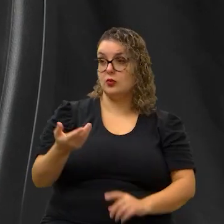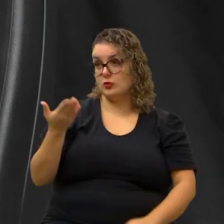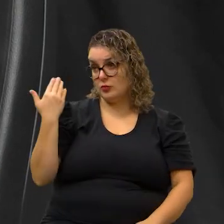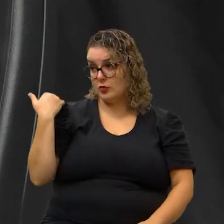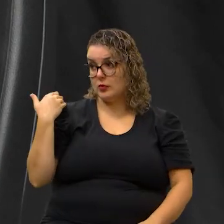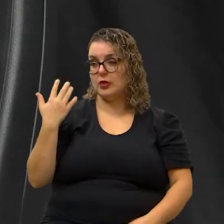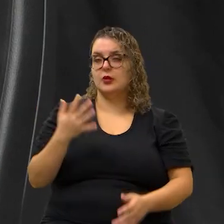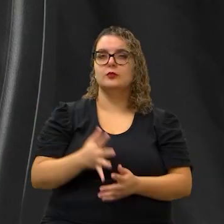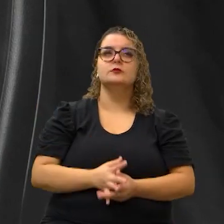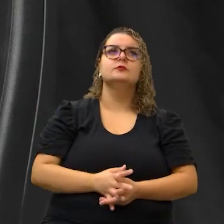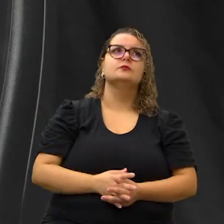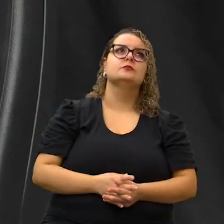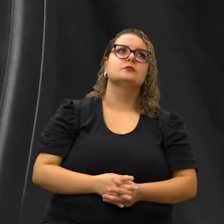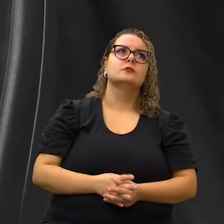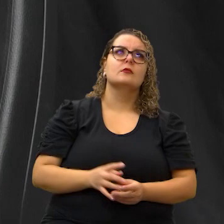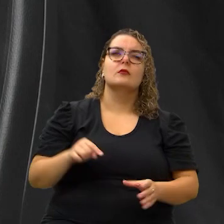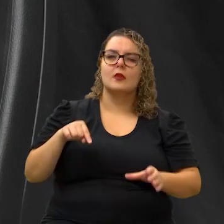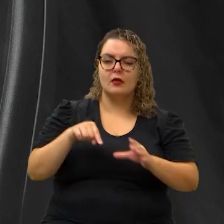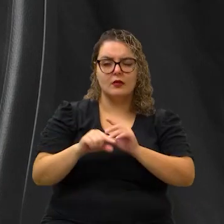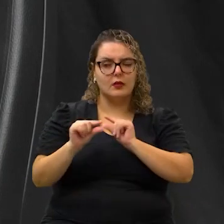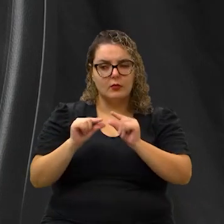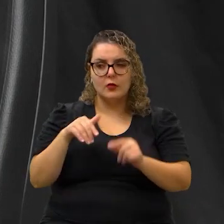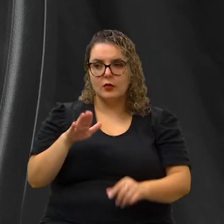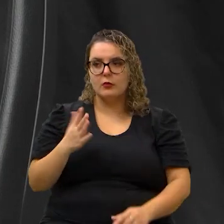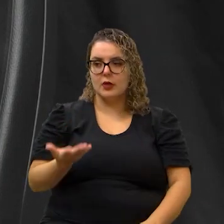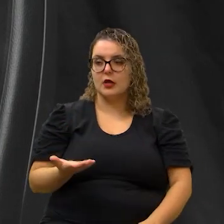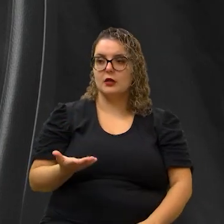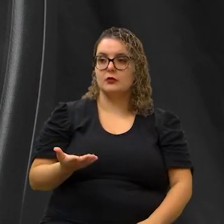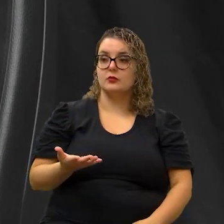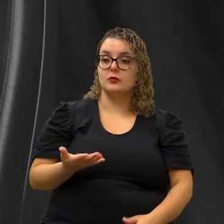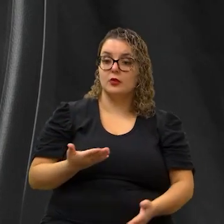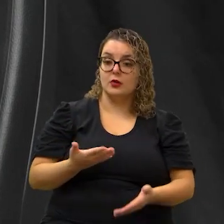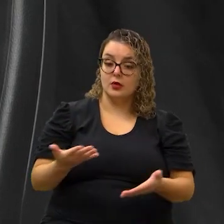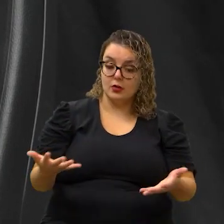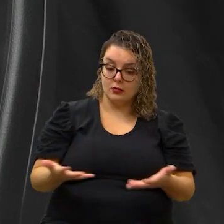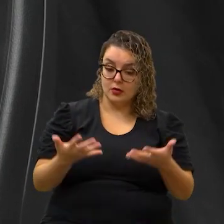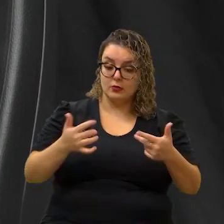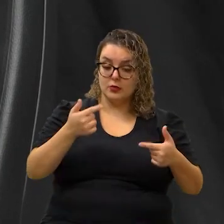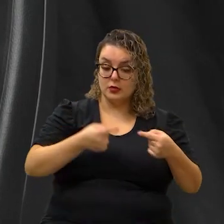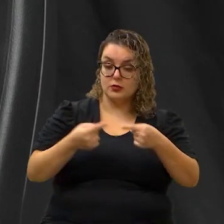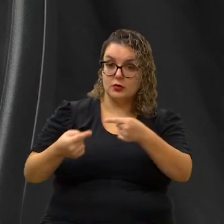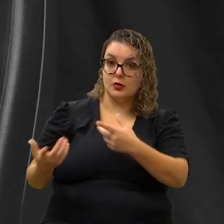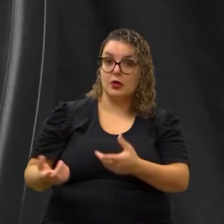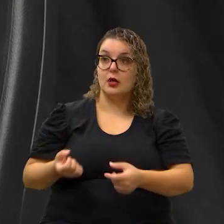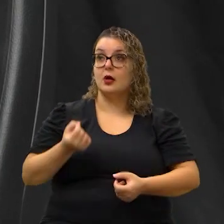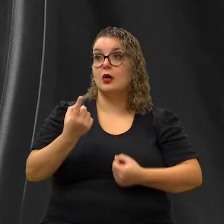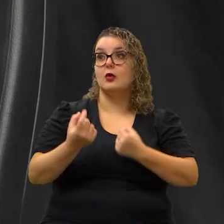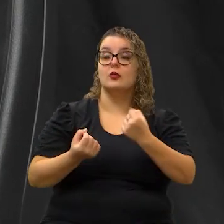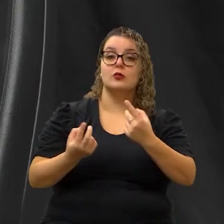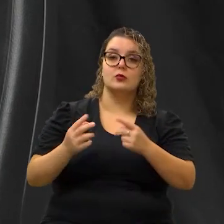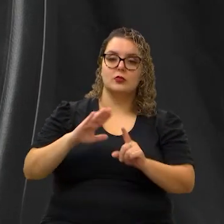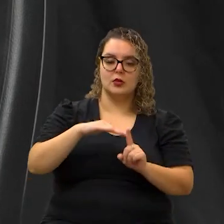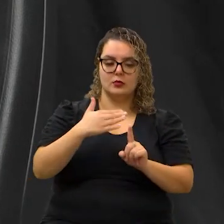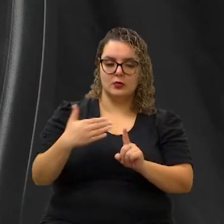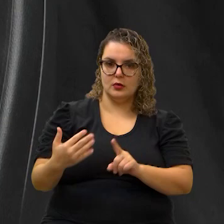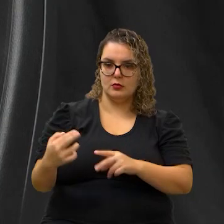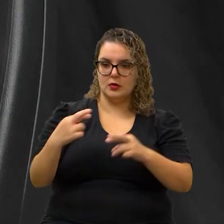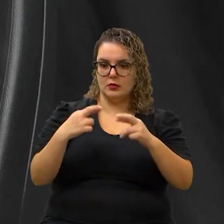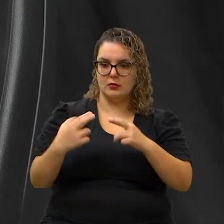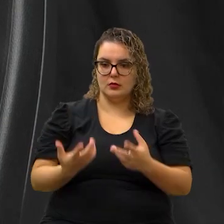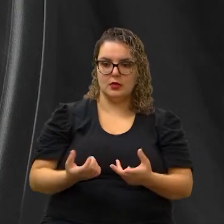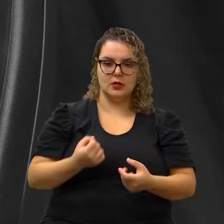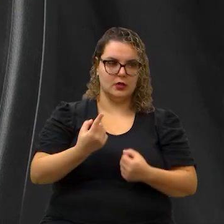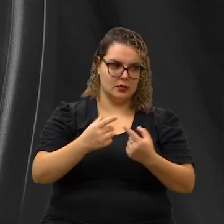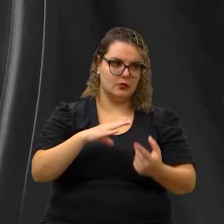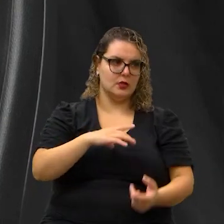Mas a minha perspectiva na época, inclusive, era até avançar um pouco mais. Era iniciar uma discussão para rever algumas